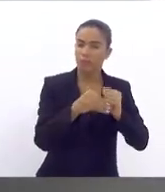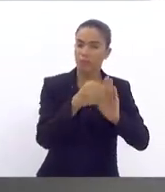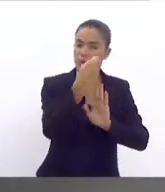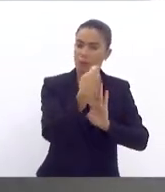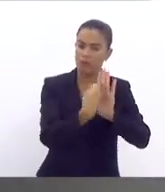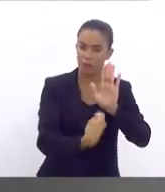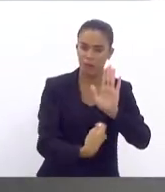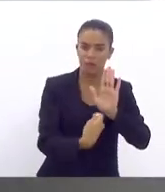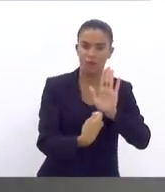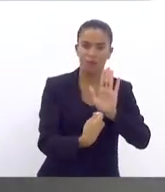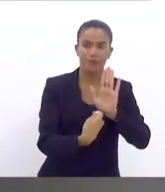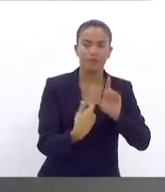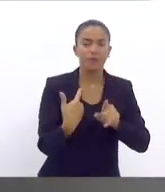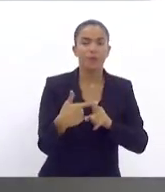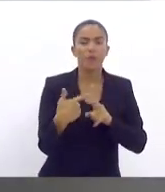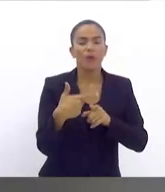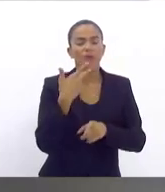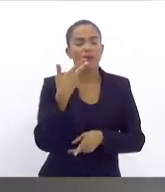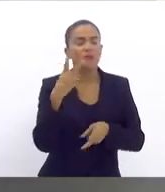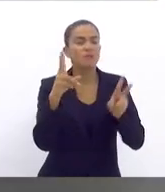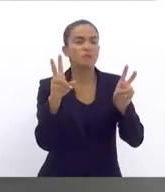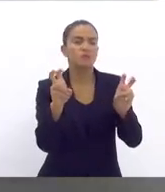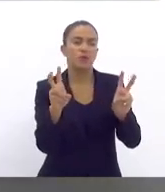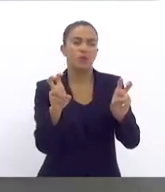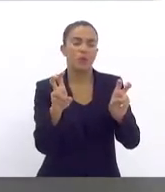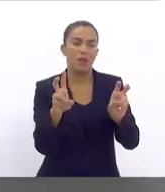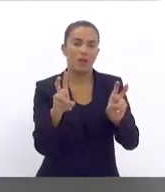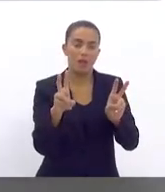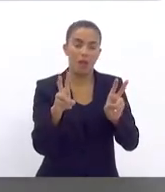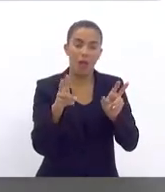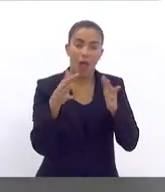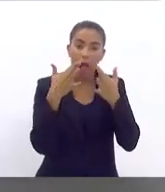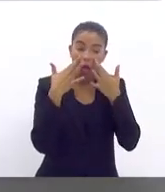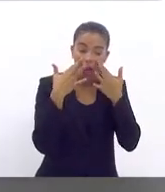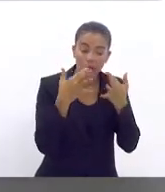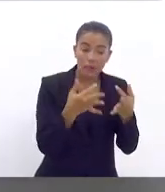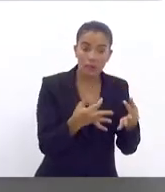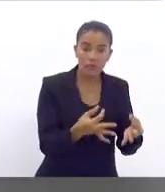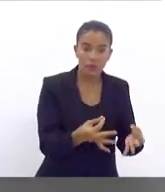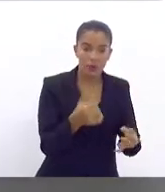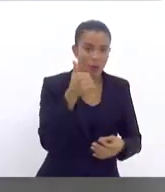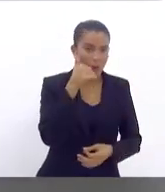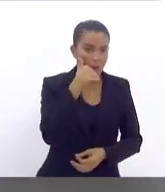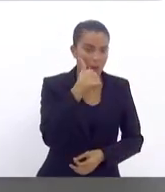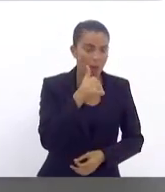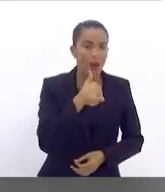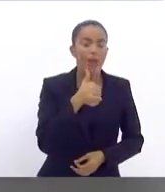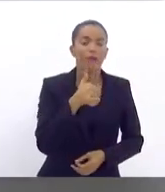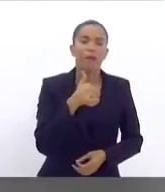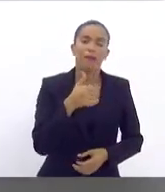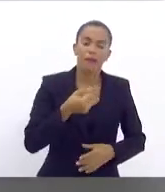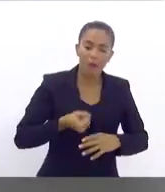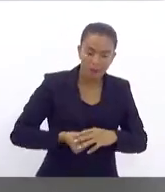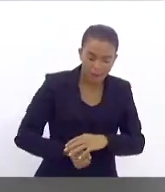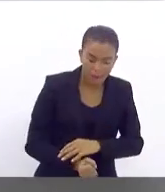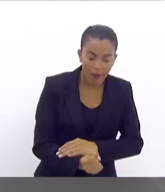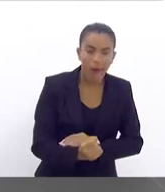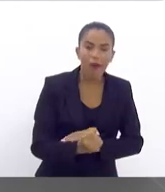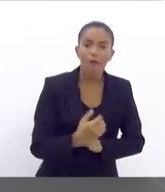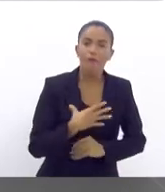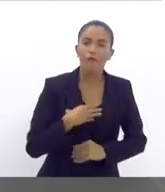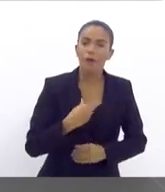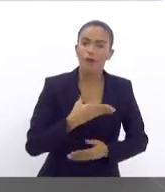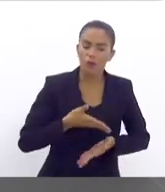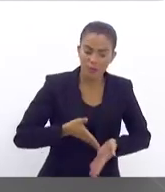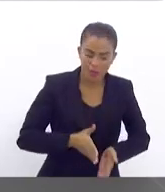texto, porque quando se fala, né, na atenção à mulher com perda gestacional, eu sugeriria